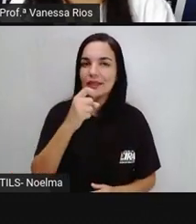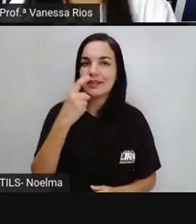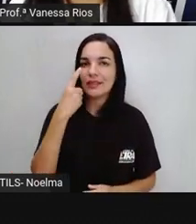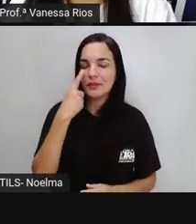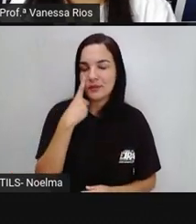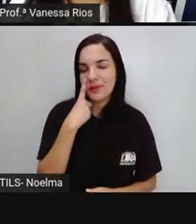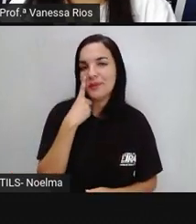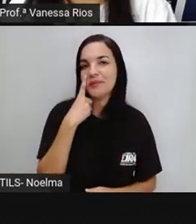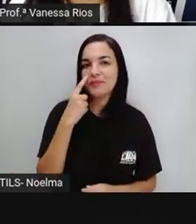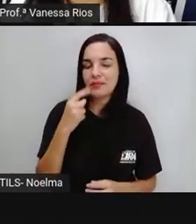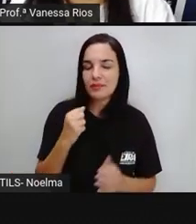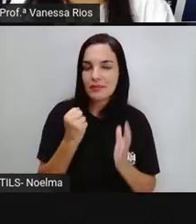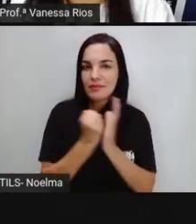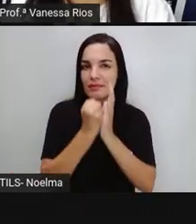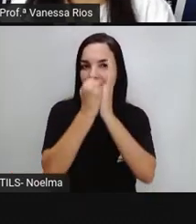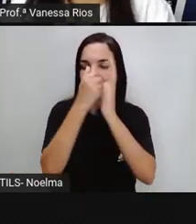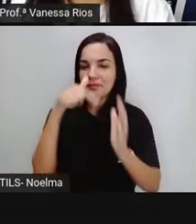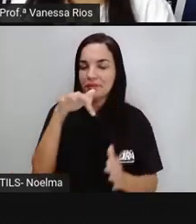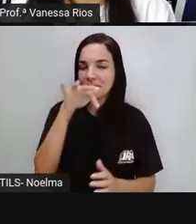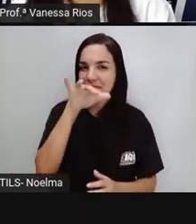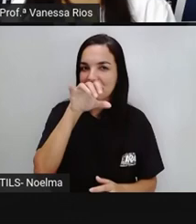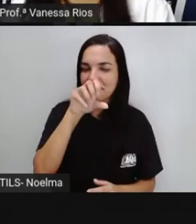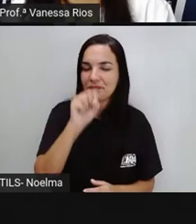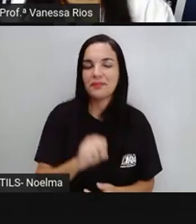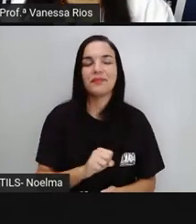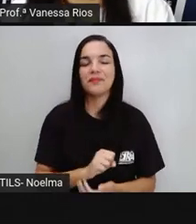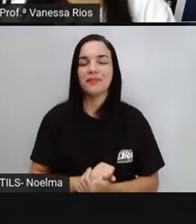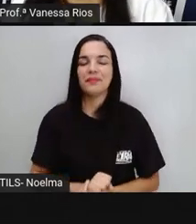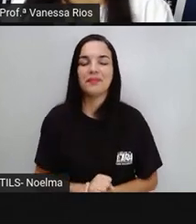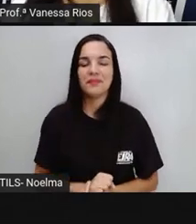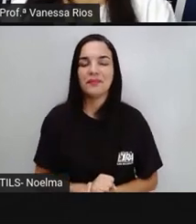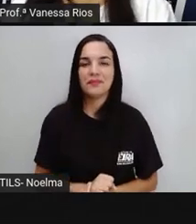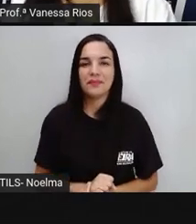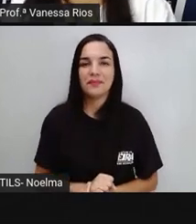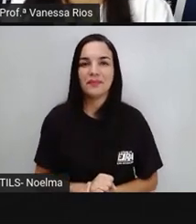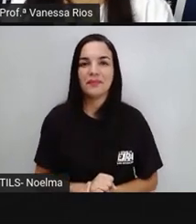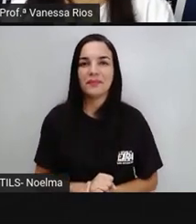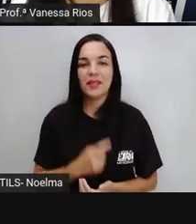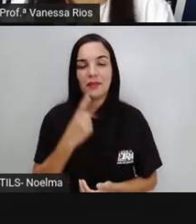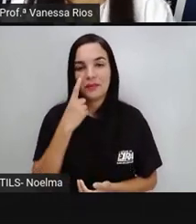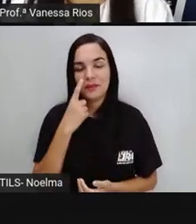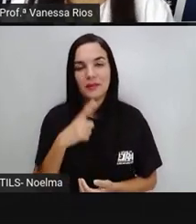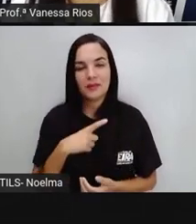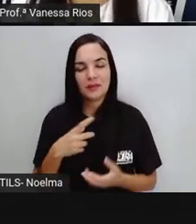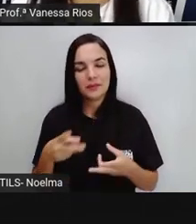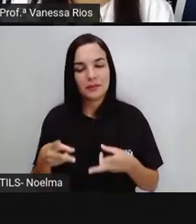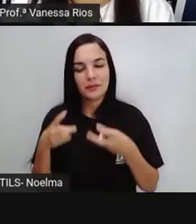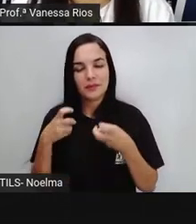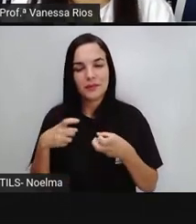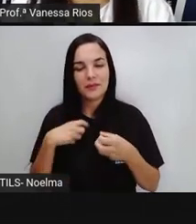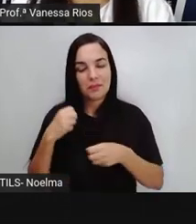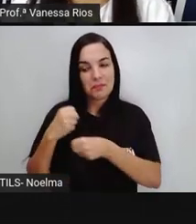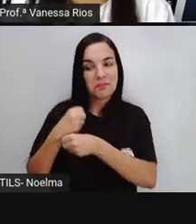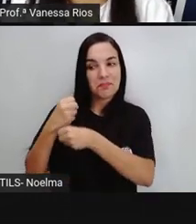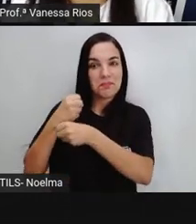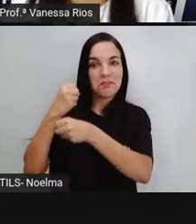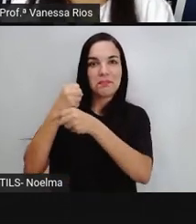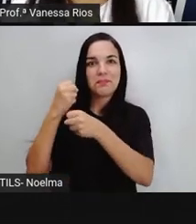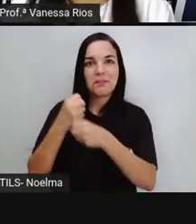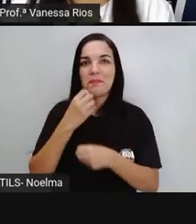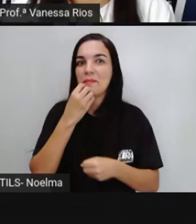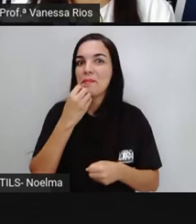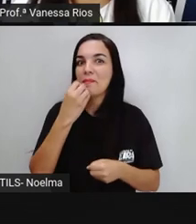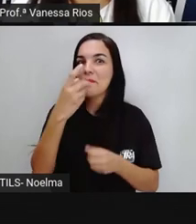considerados patrimônios culturais da cidade de Feira de Santana. É bom observar o quanto isso nos constrói, né? Quanto